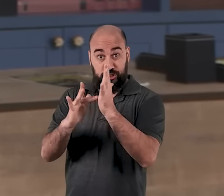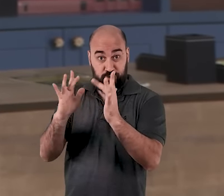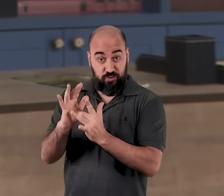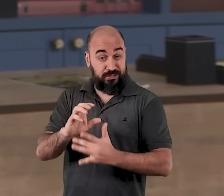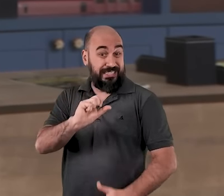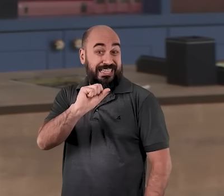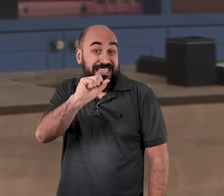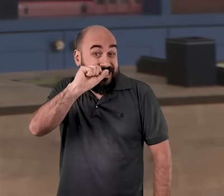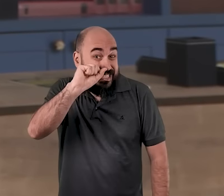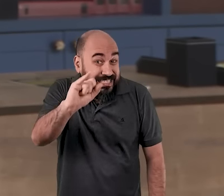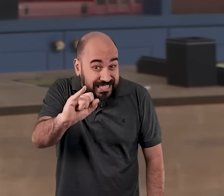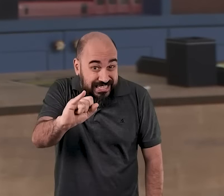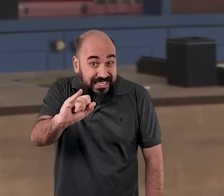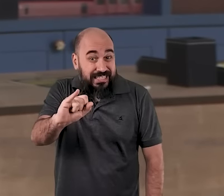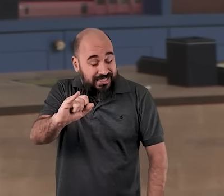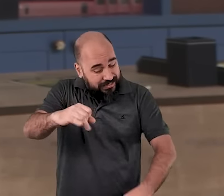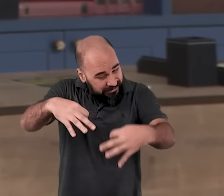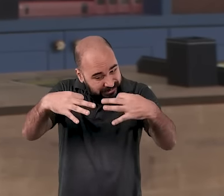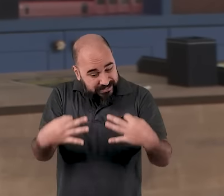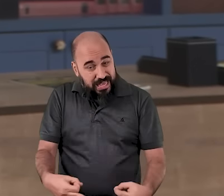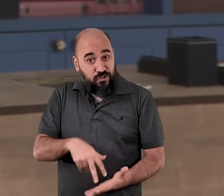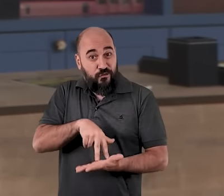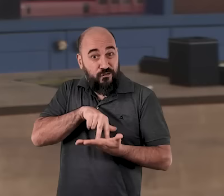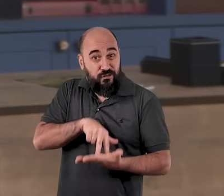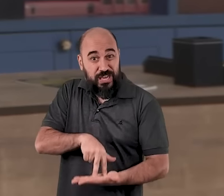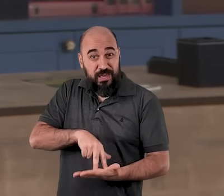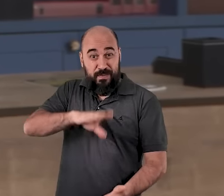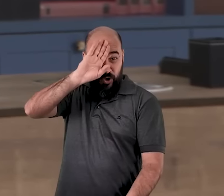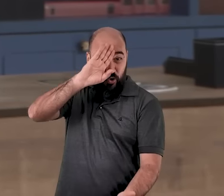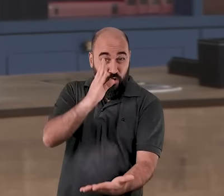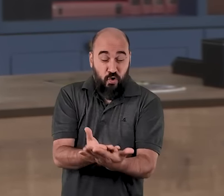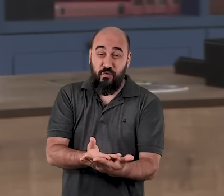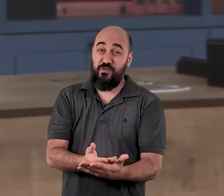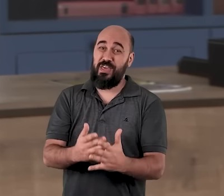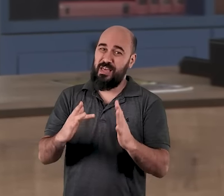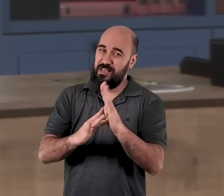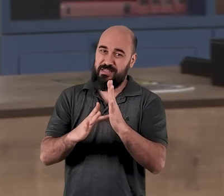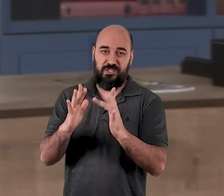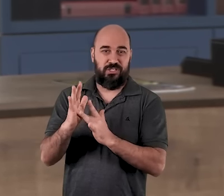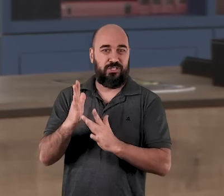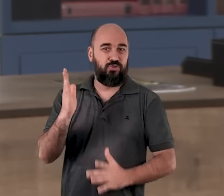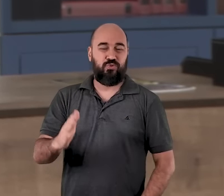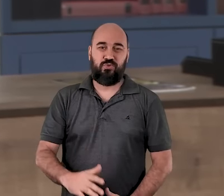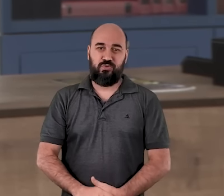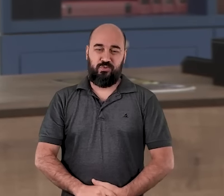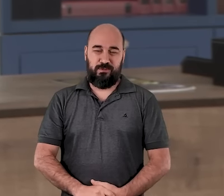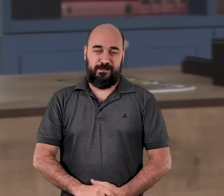fato, nós guardarmos firme até o fim a confiança que desde o princípio tivemos.